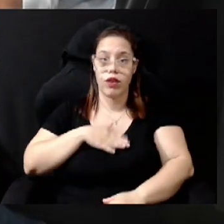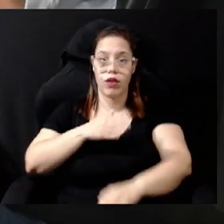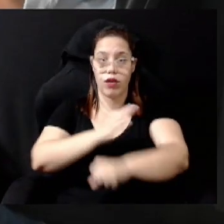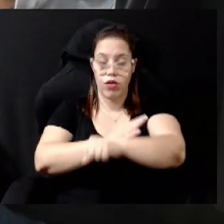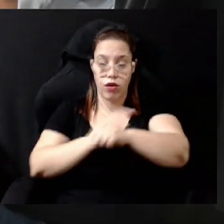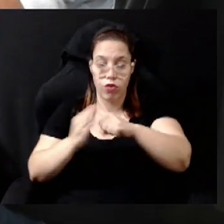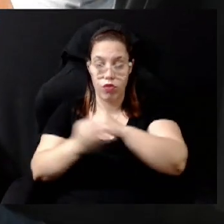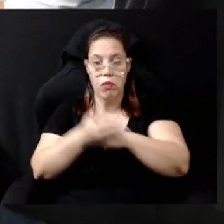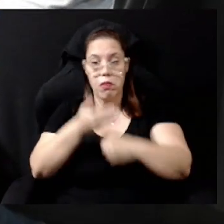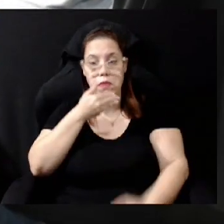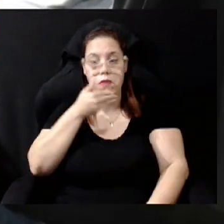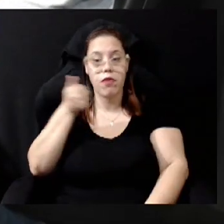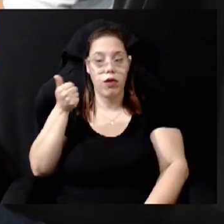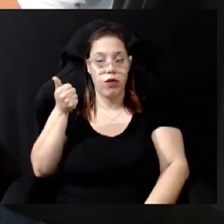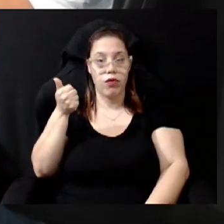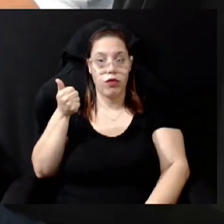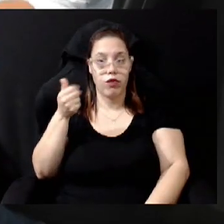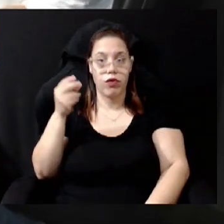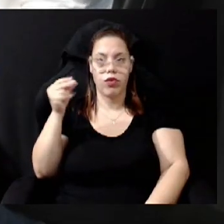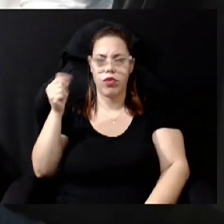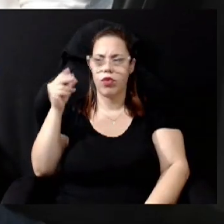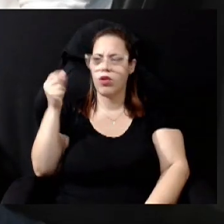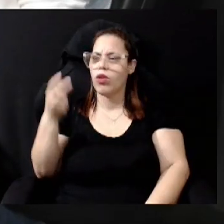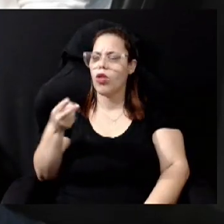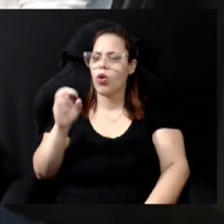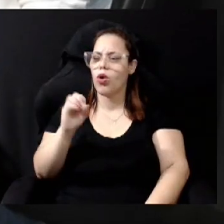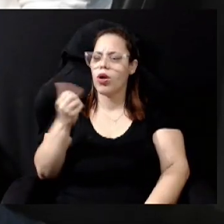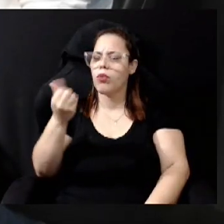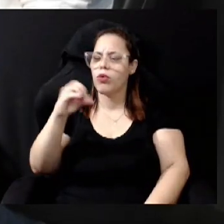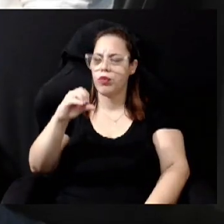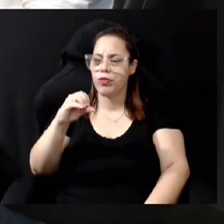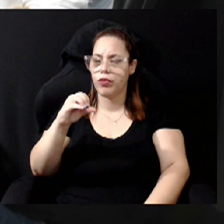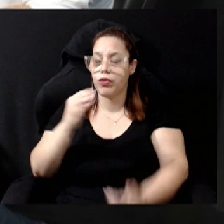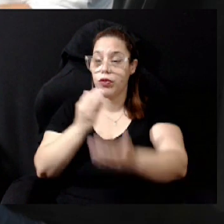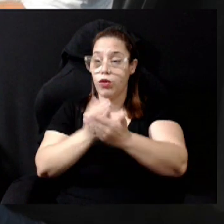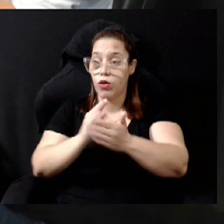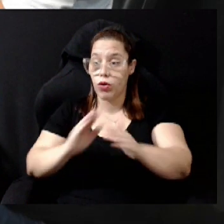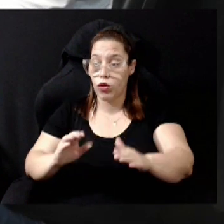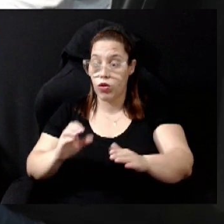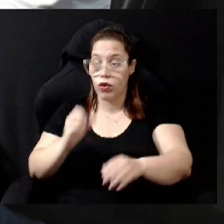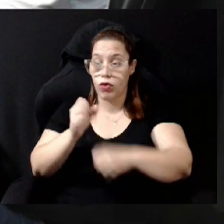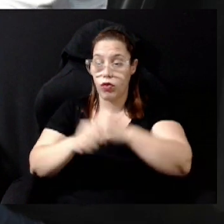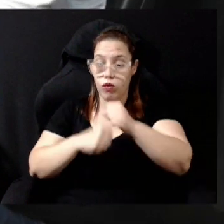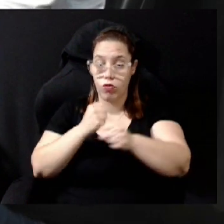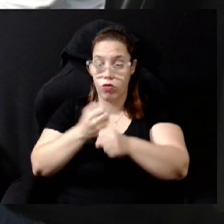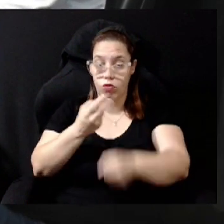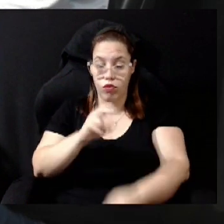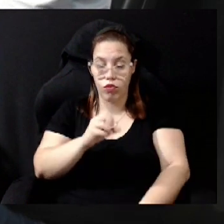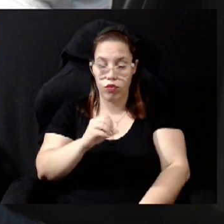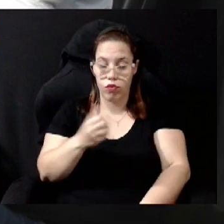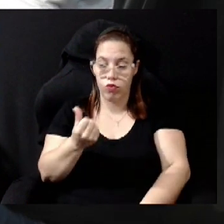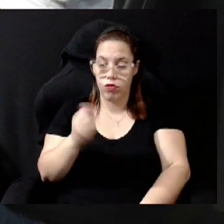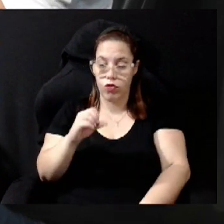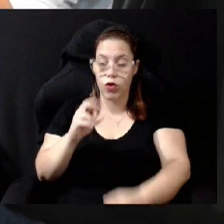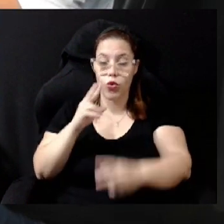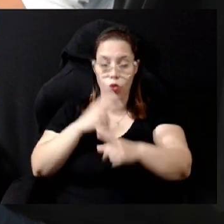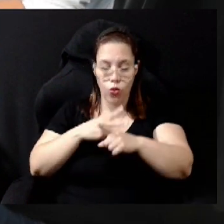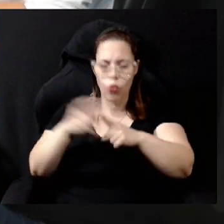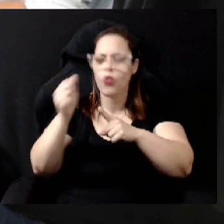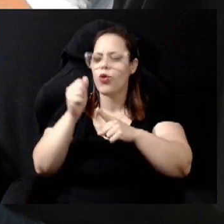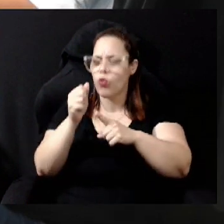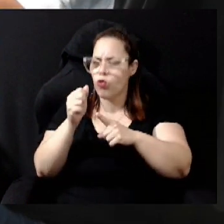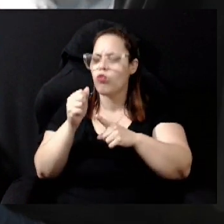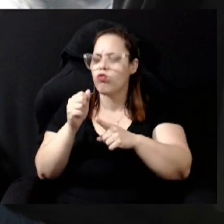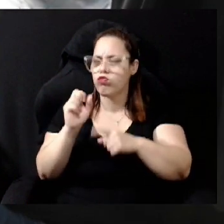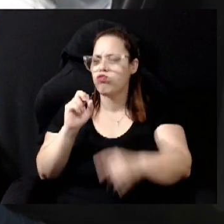que foi lá em 2019. Então, quando nós terminamos o ano de 2019, nós terminamos como vitoriosos, ou seja, nós